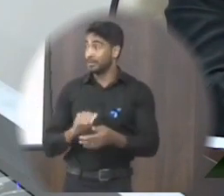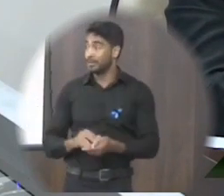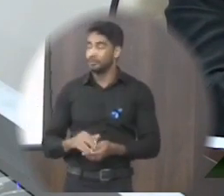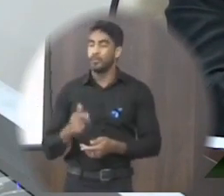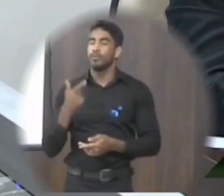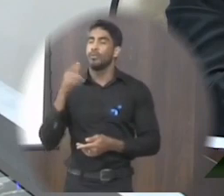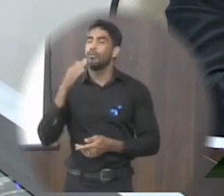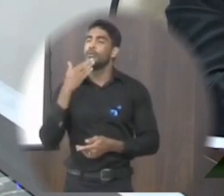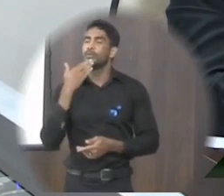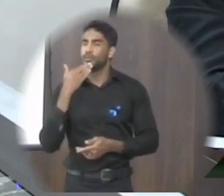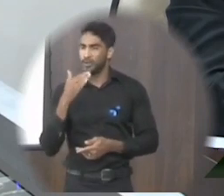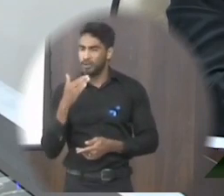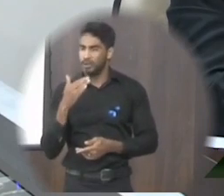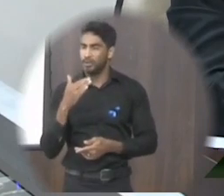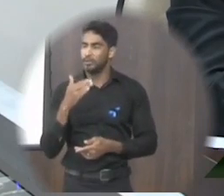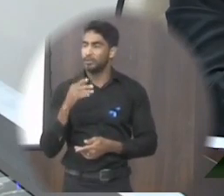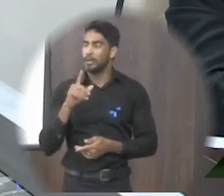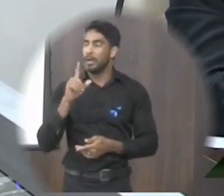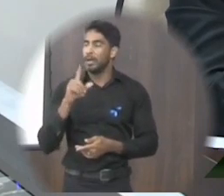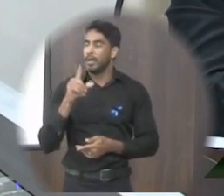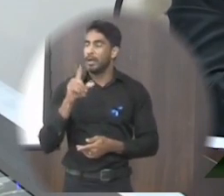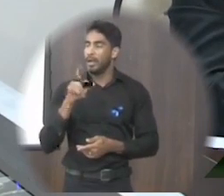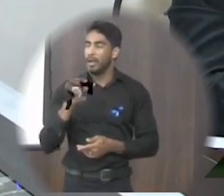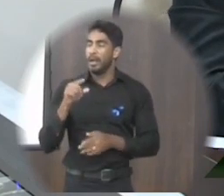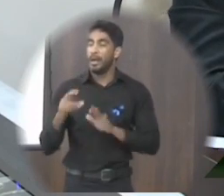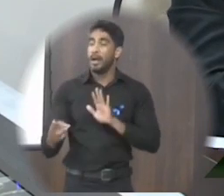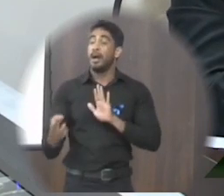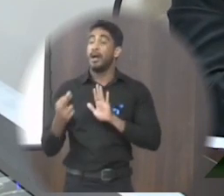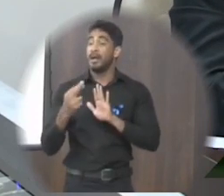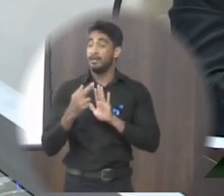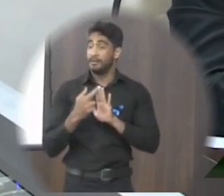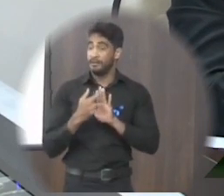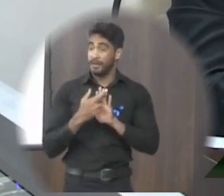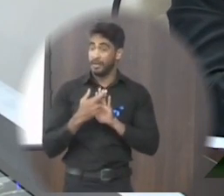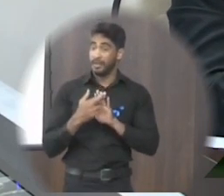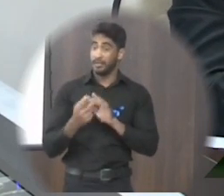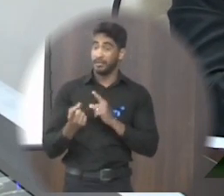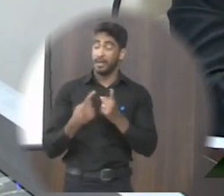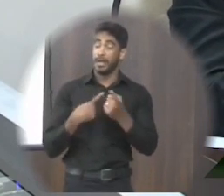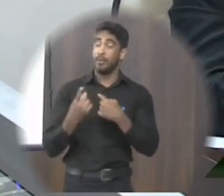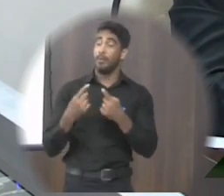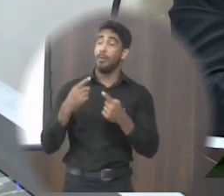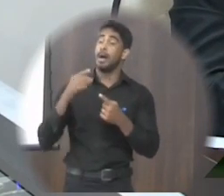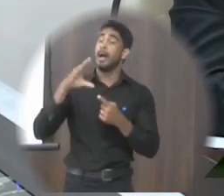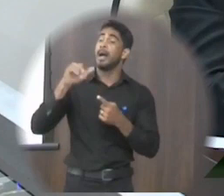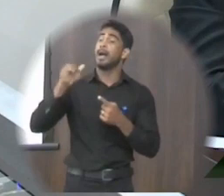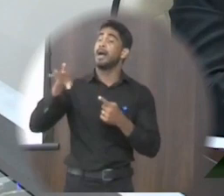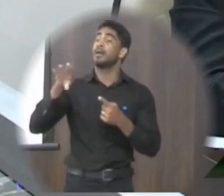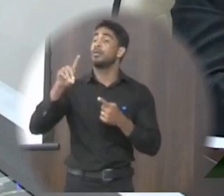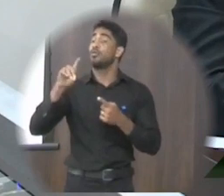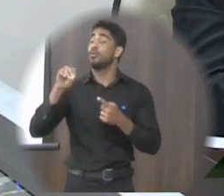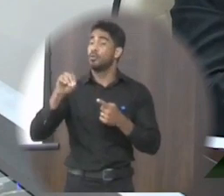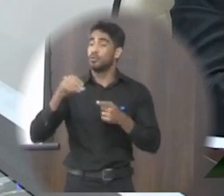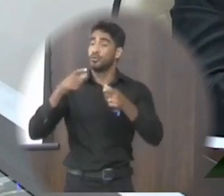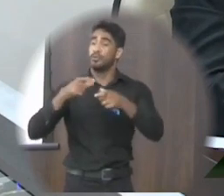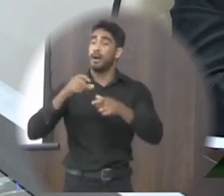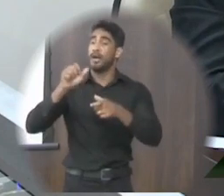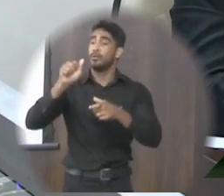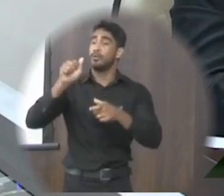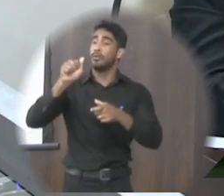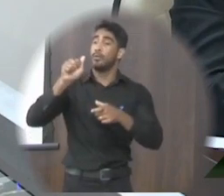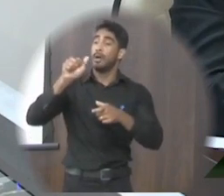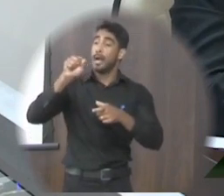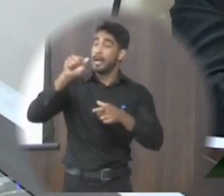Outro requerimento, indicação de necessidade aqui, é referente à famosa rua Lídio Cardoso, né, do bairro Santo Antônio. Só que tem uma parte dessa rua